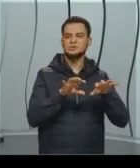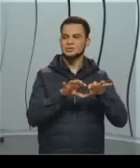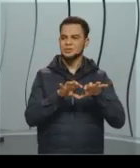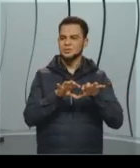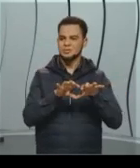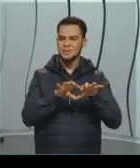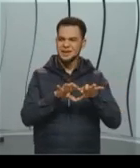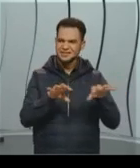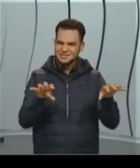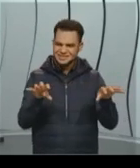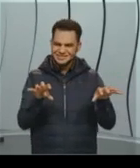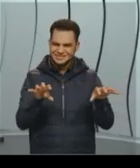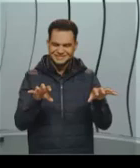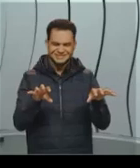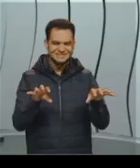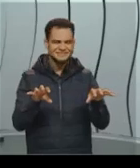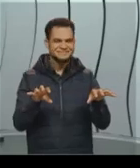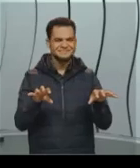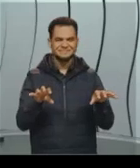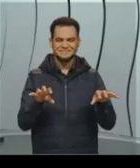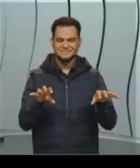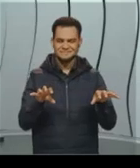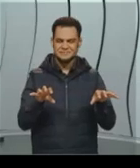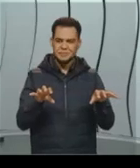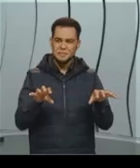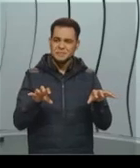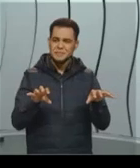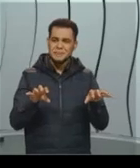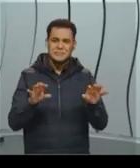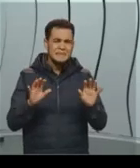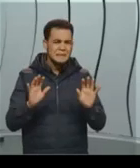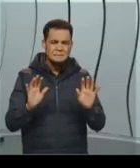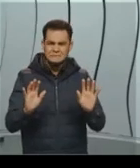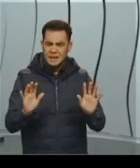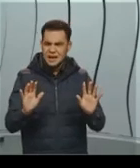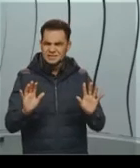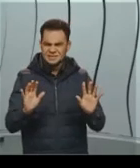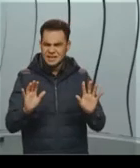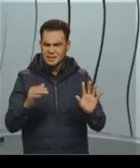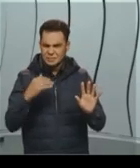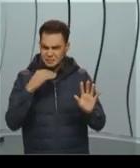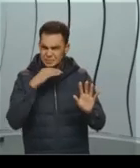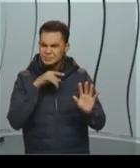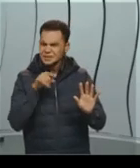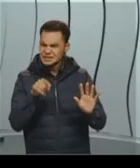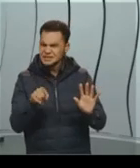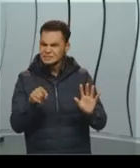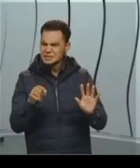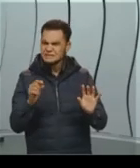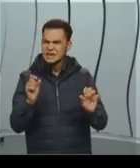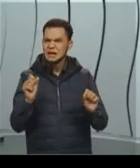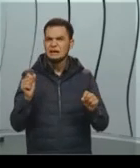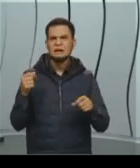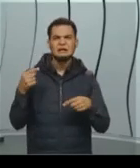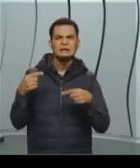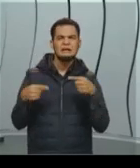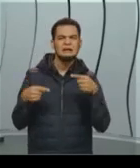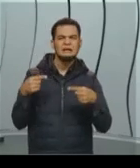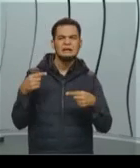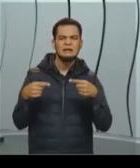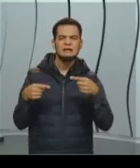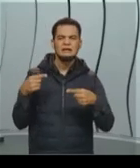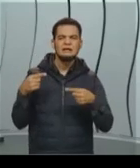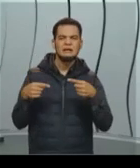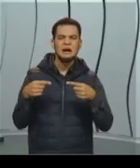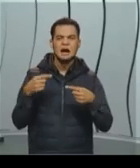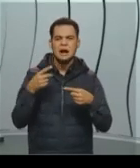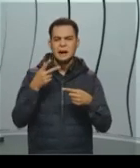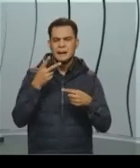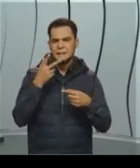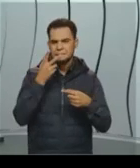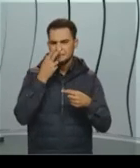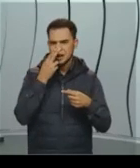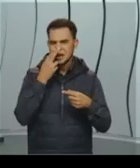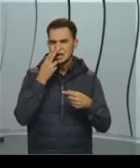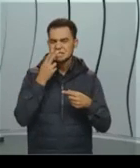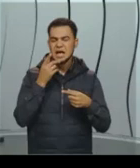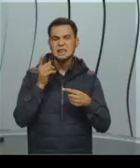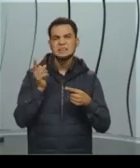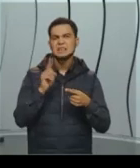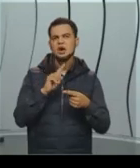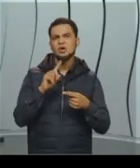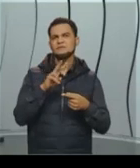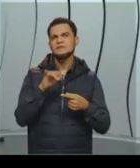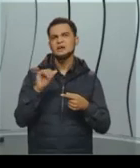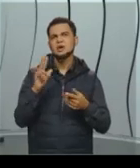o continente africano. Quando há essa discussão sobre a não ocorrência dessa Copa na África do